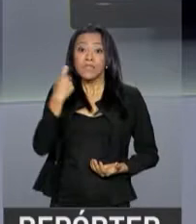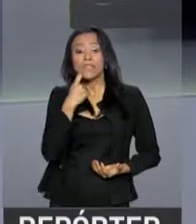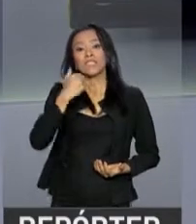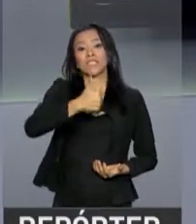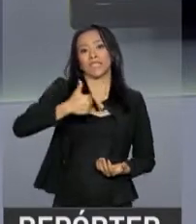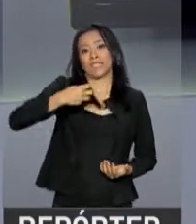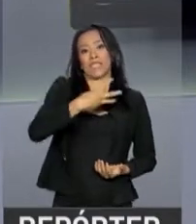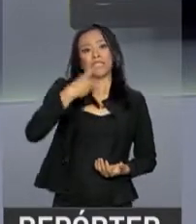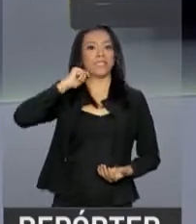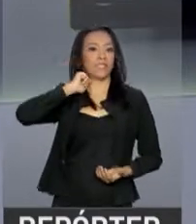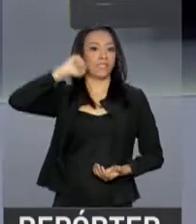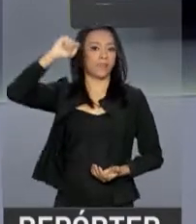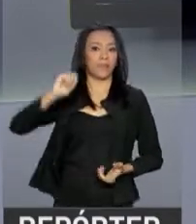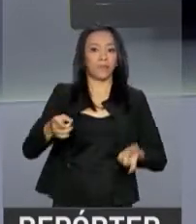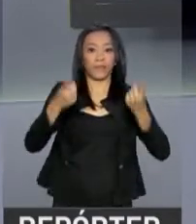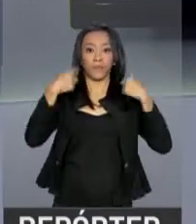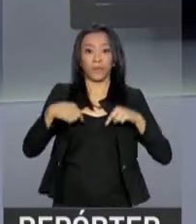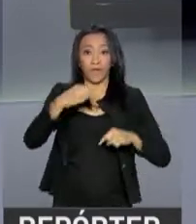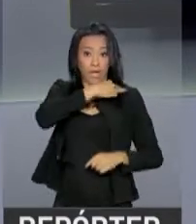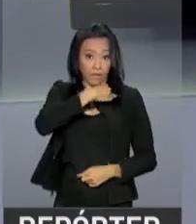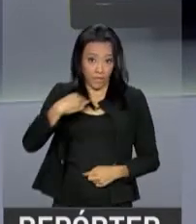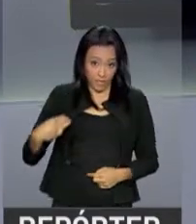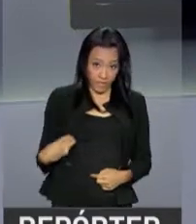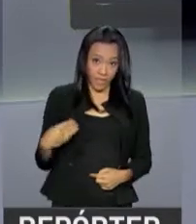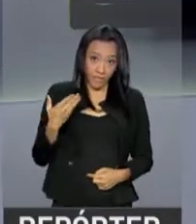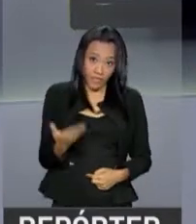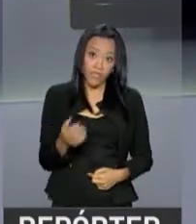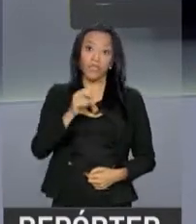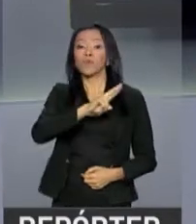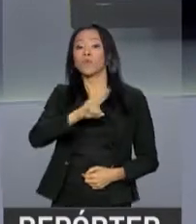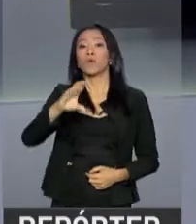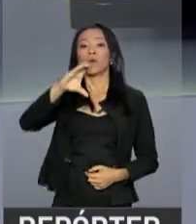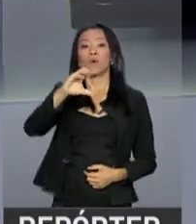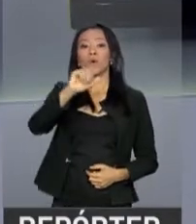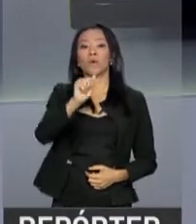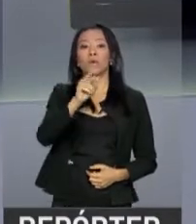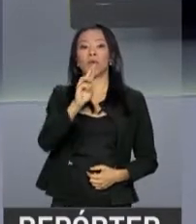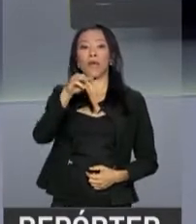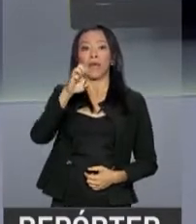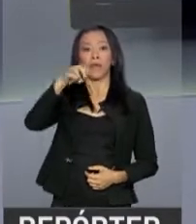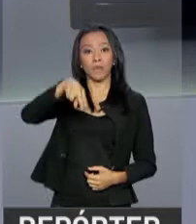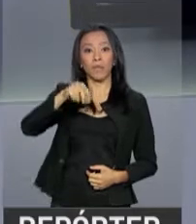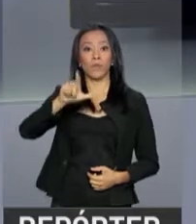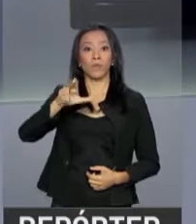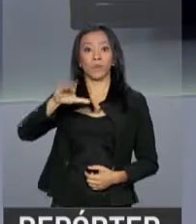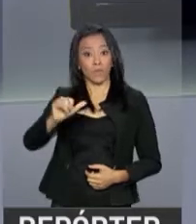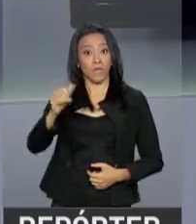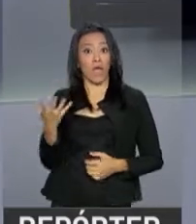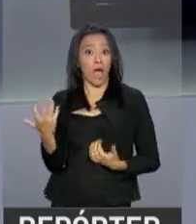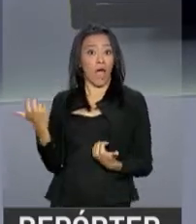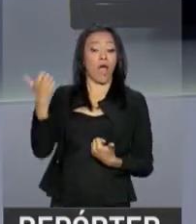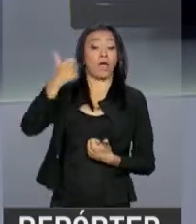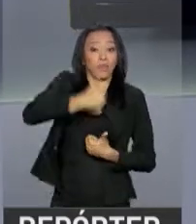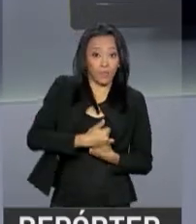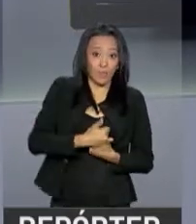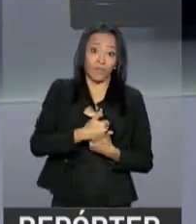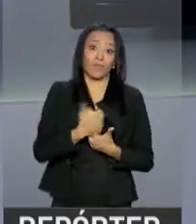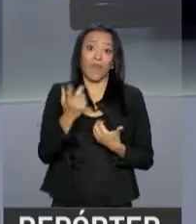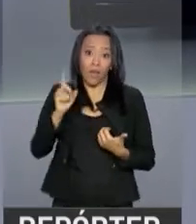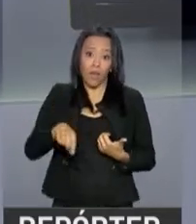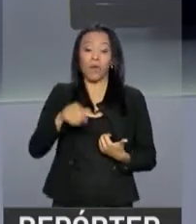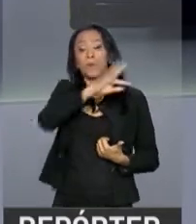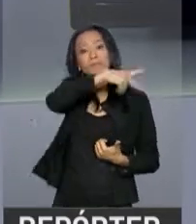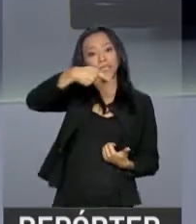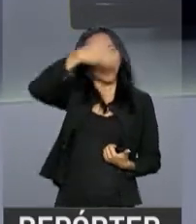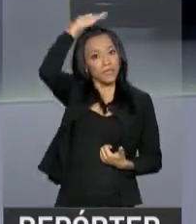13 de abril a ministra cármen lúcia assume hoje a presidência da república só que o presidente michel temer viaja para o peru e nós vamos